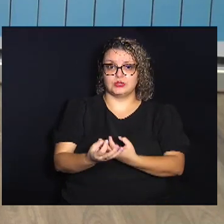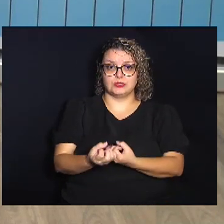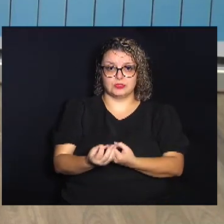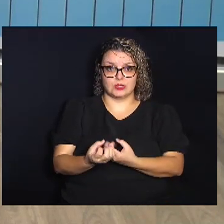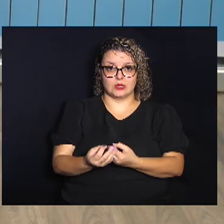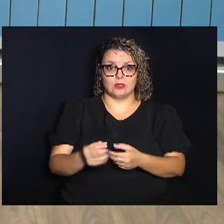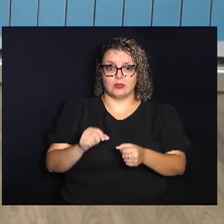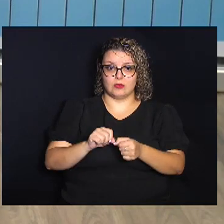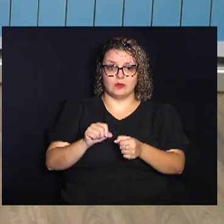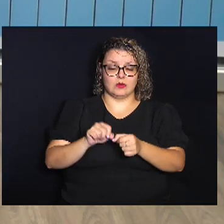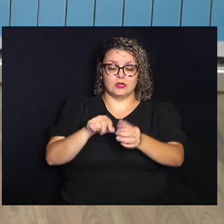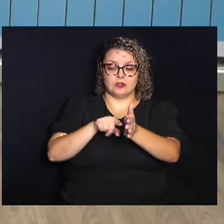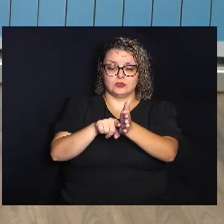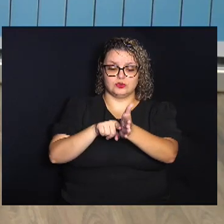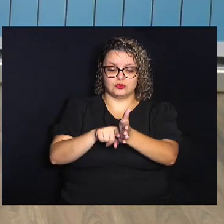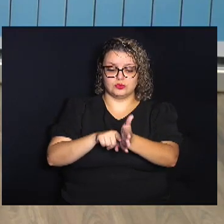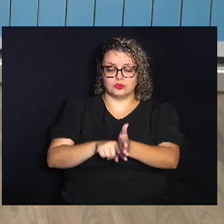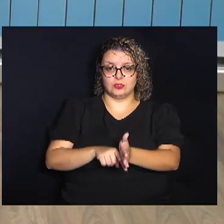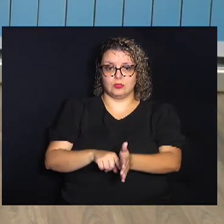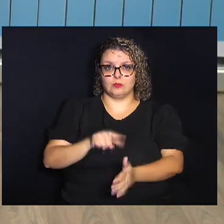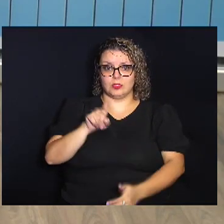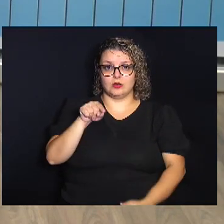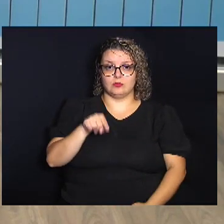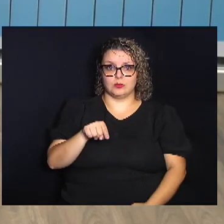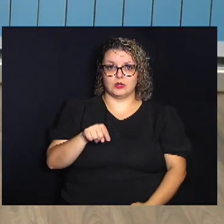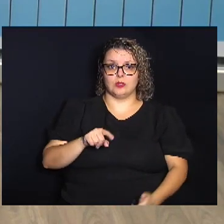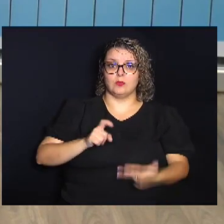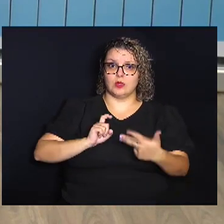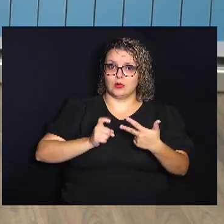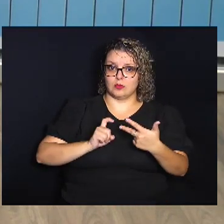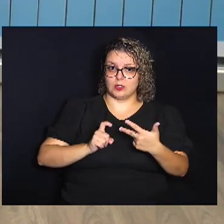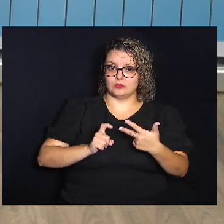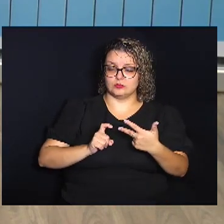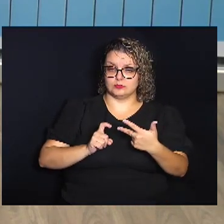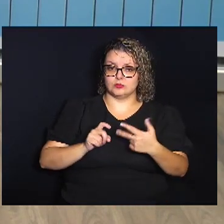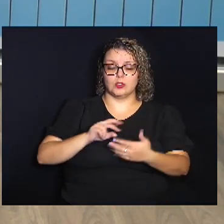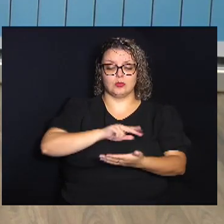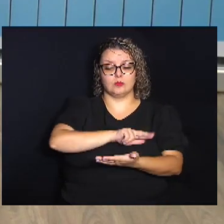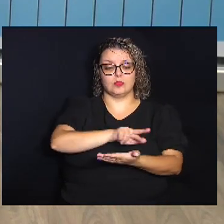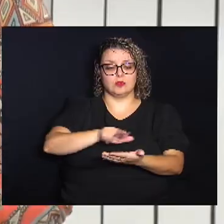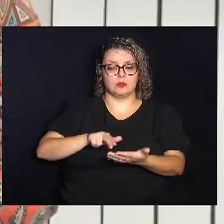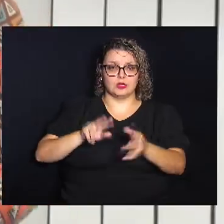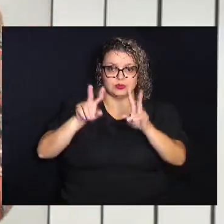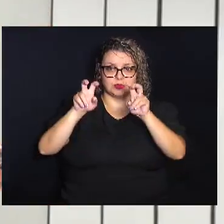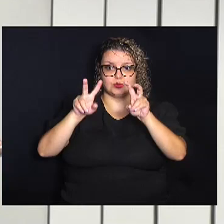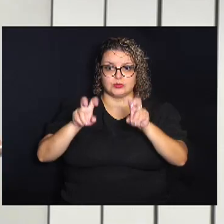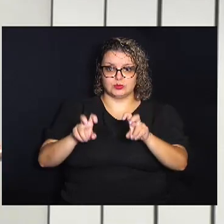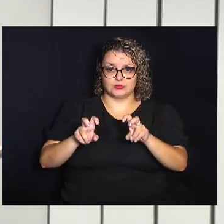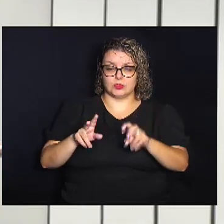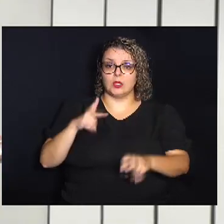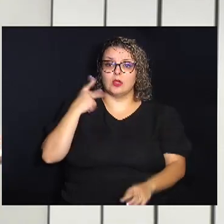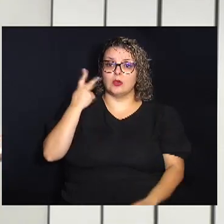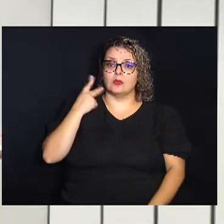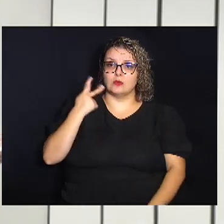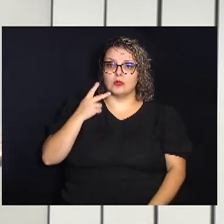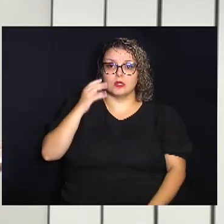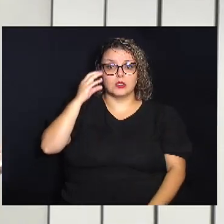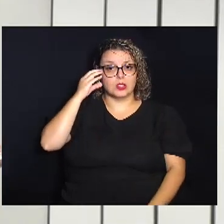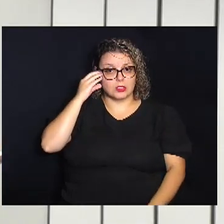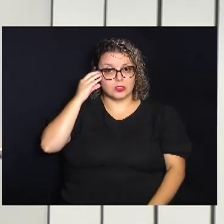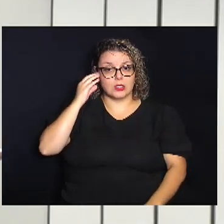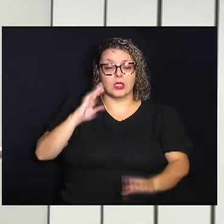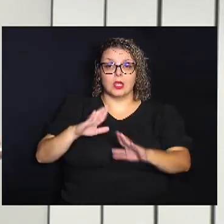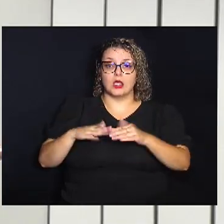ou fazem questionamentos ao executivo sobre diversos temas. E o vereador Luiz Cirilo